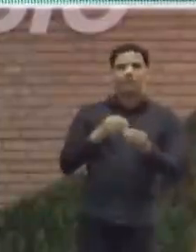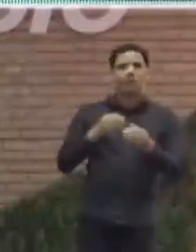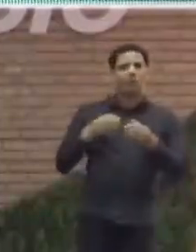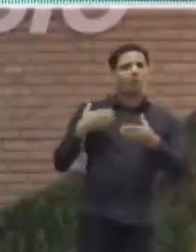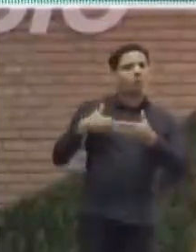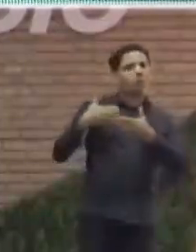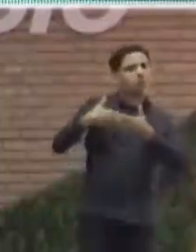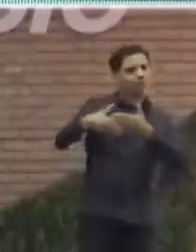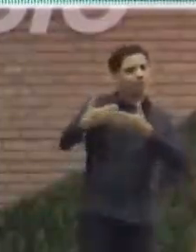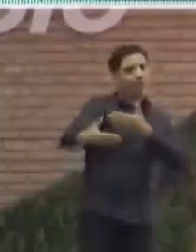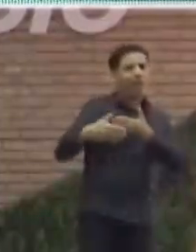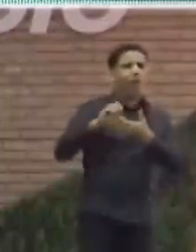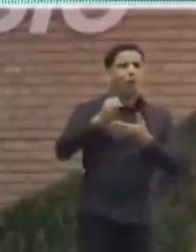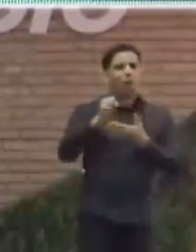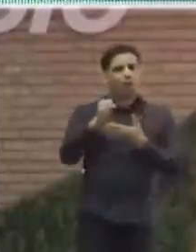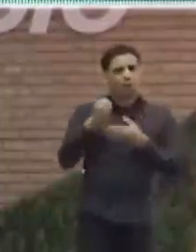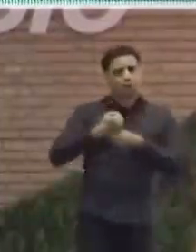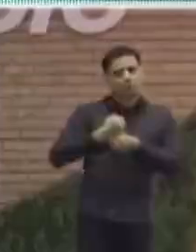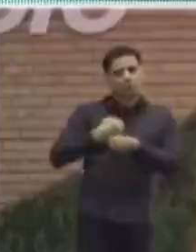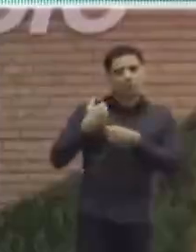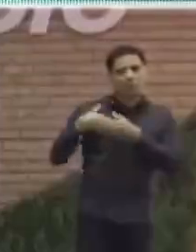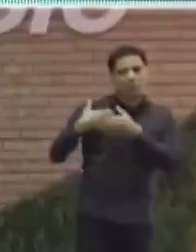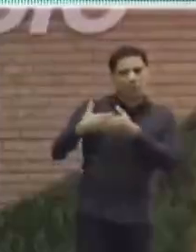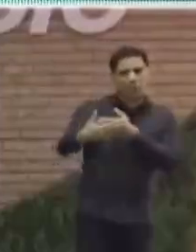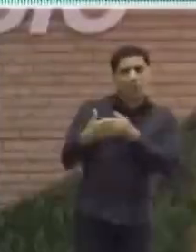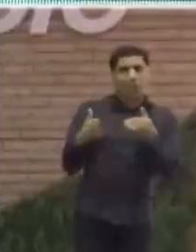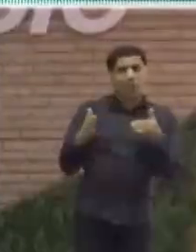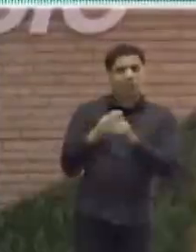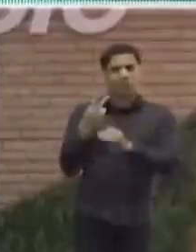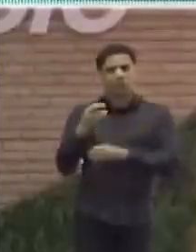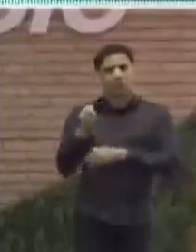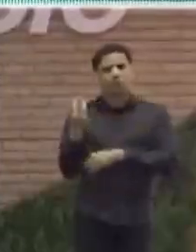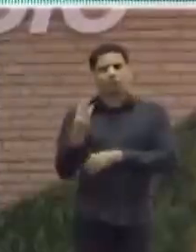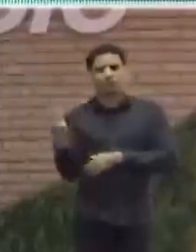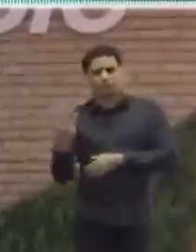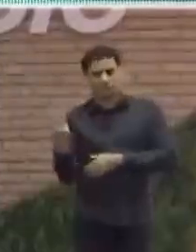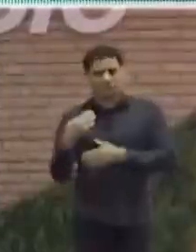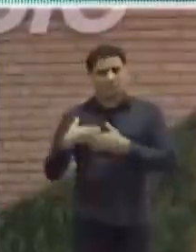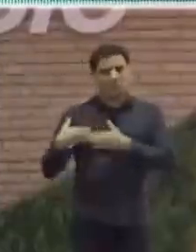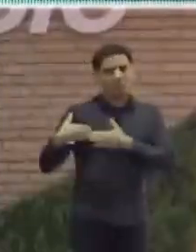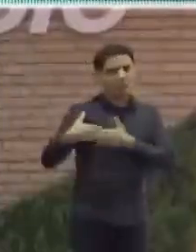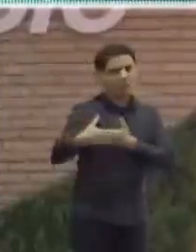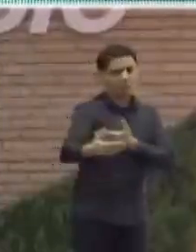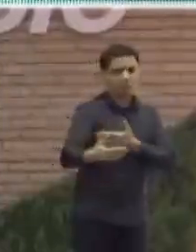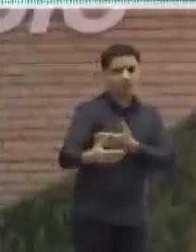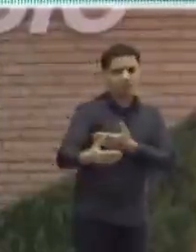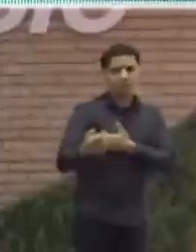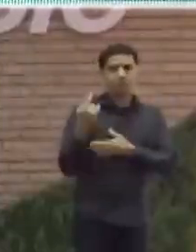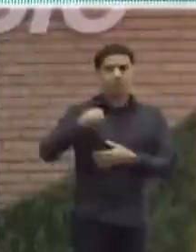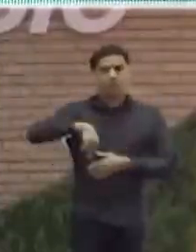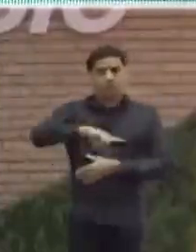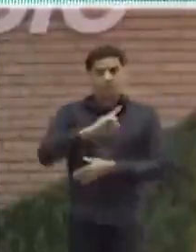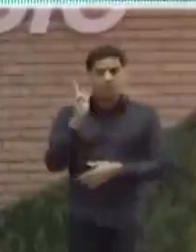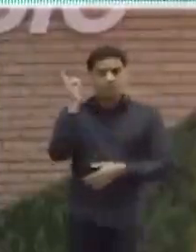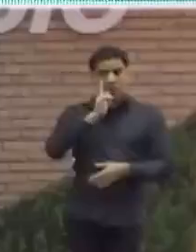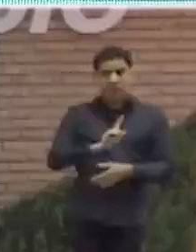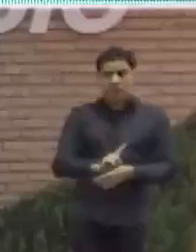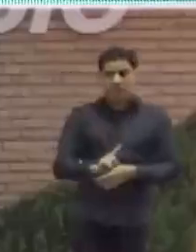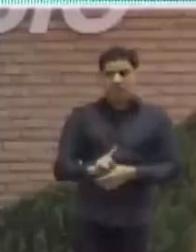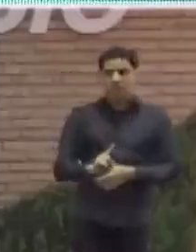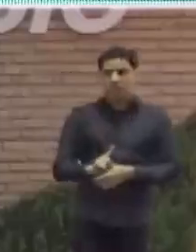anos ainda, né, até 2033. E, para nós da construção, é um paradigma